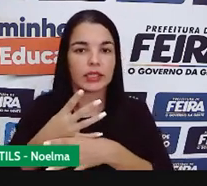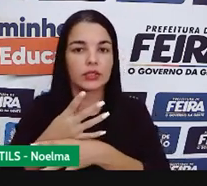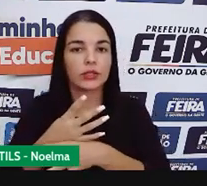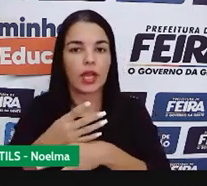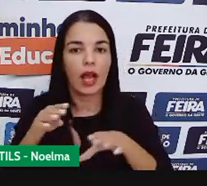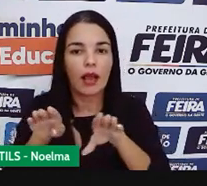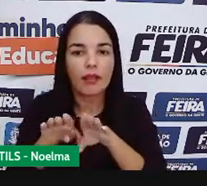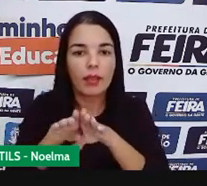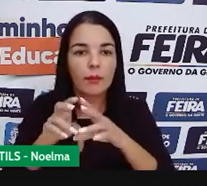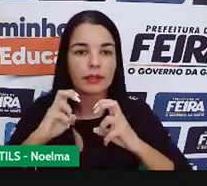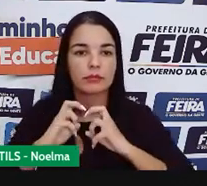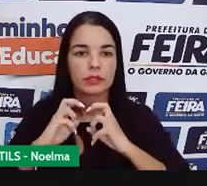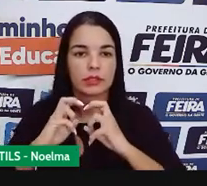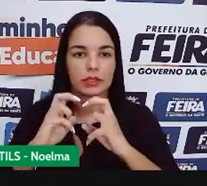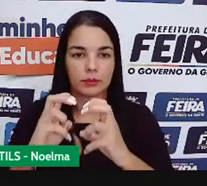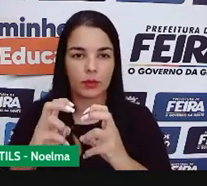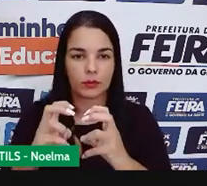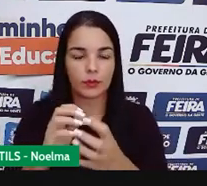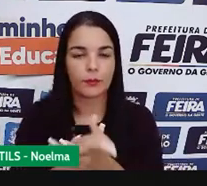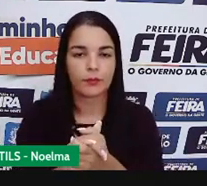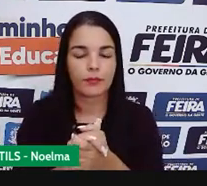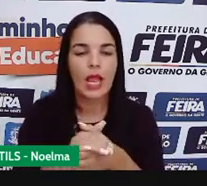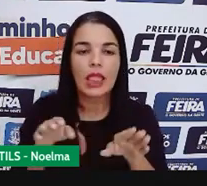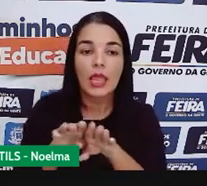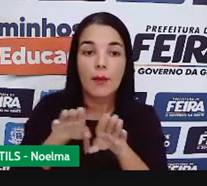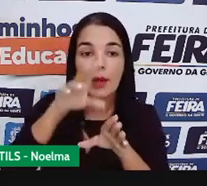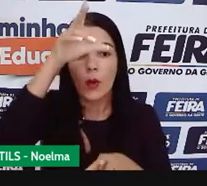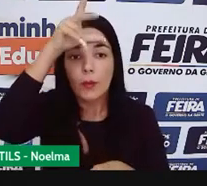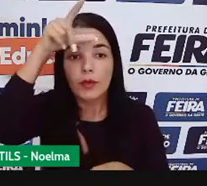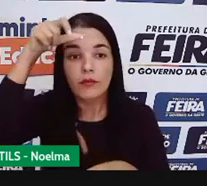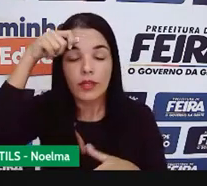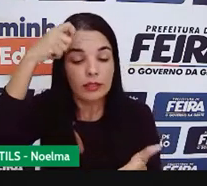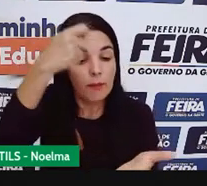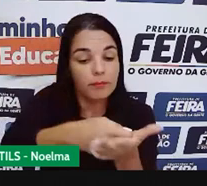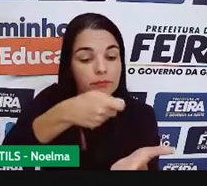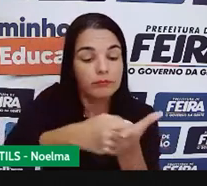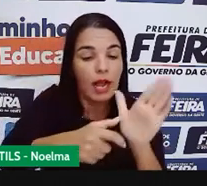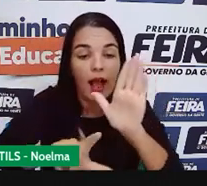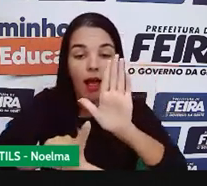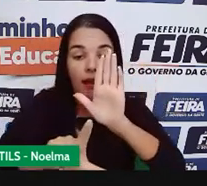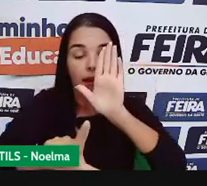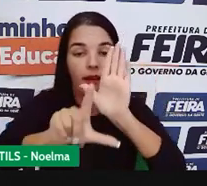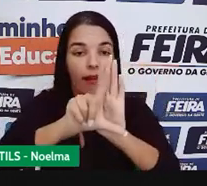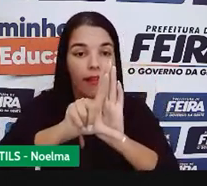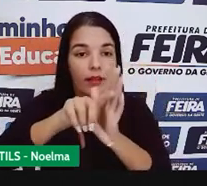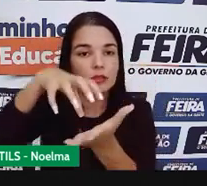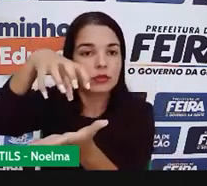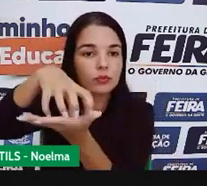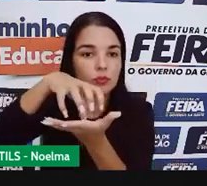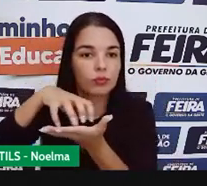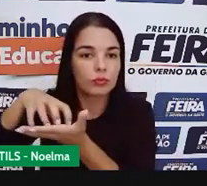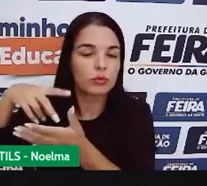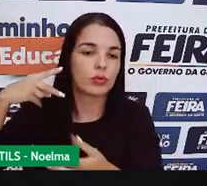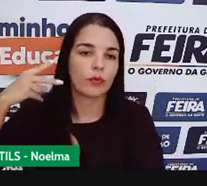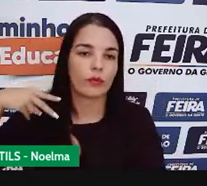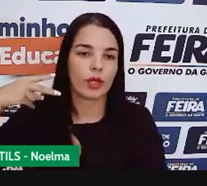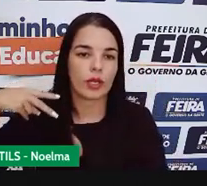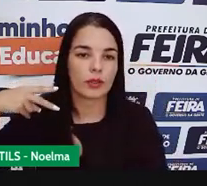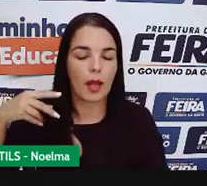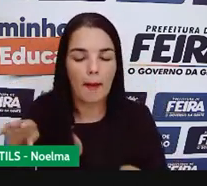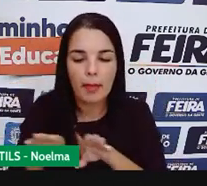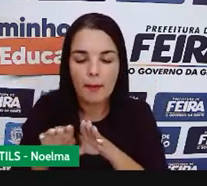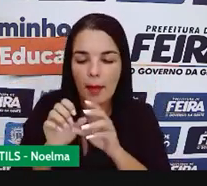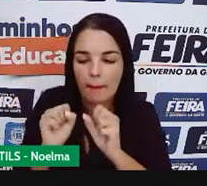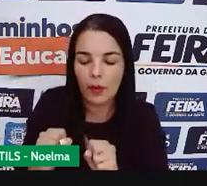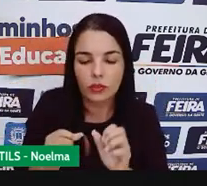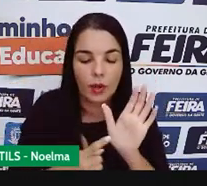públicos da cidade. Além disso, é o prefeito que sanciona ou veta os projetos de leis votados pelos vereadores. Ele também pode apresentar